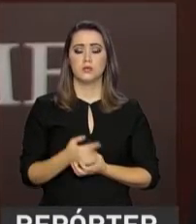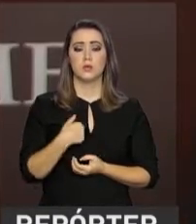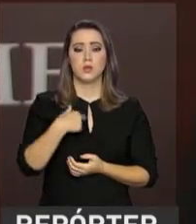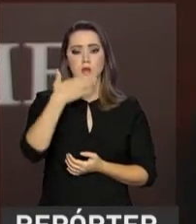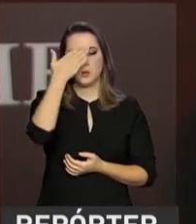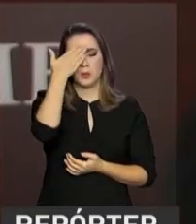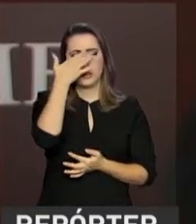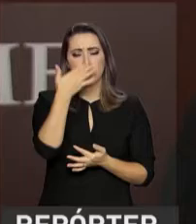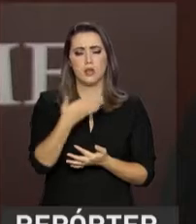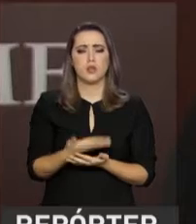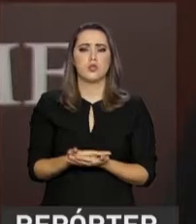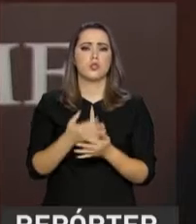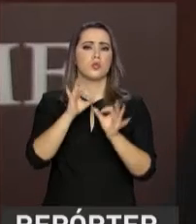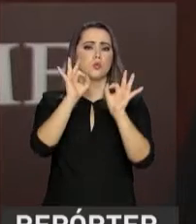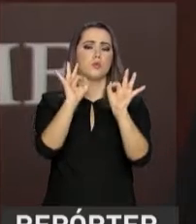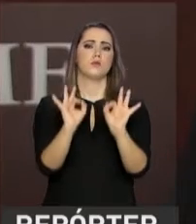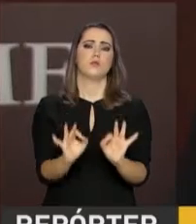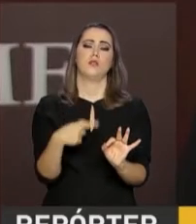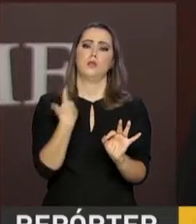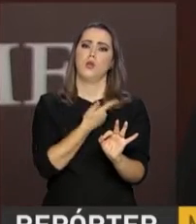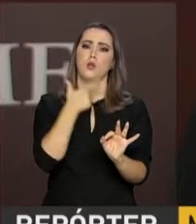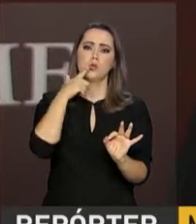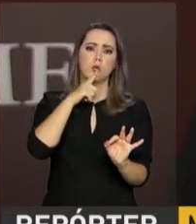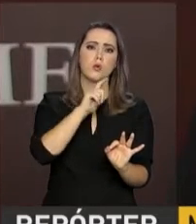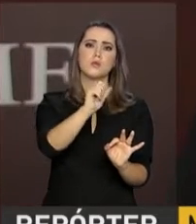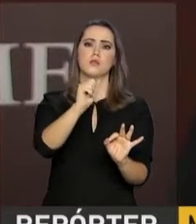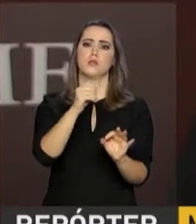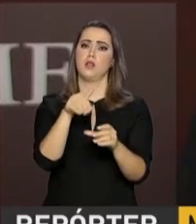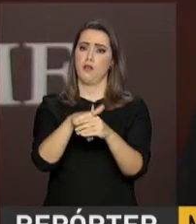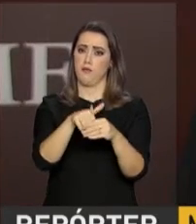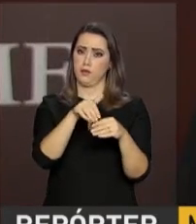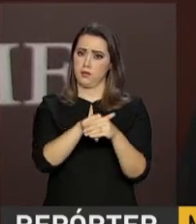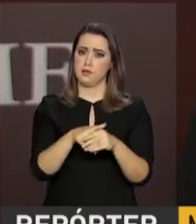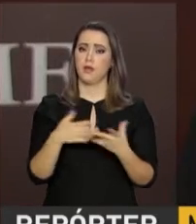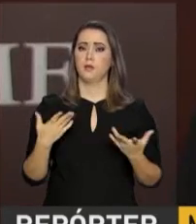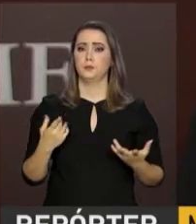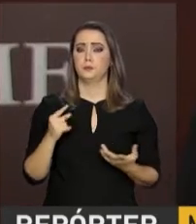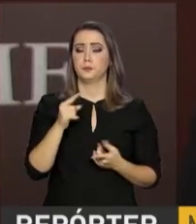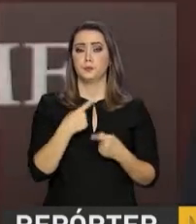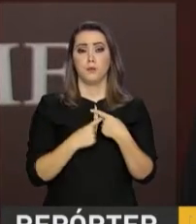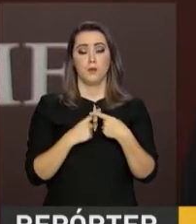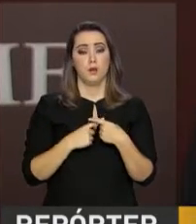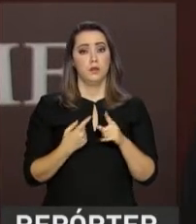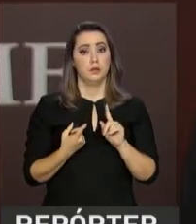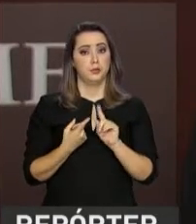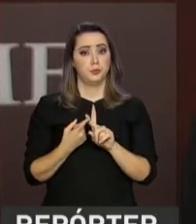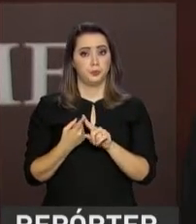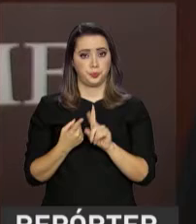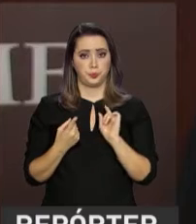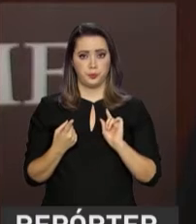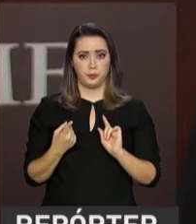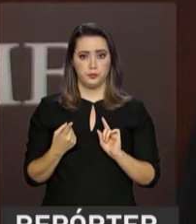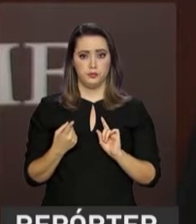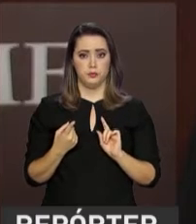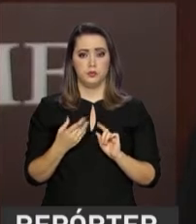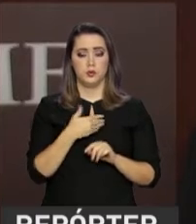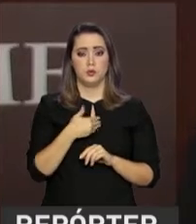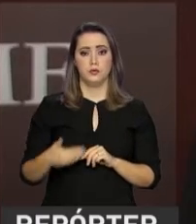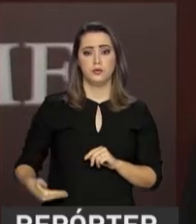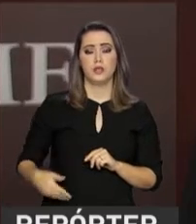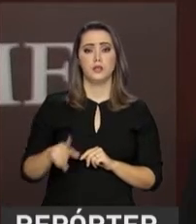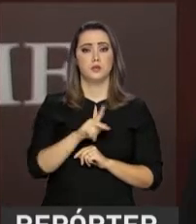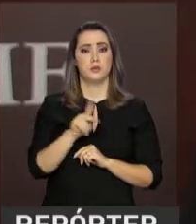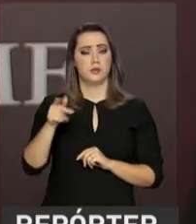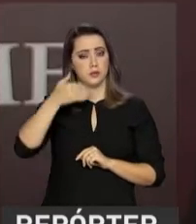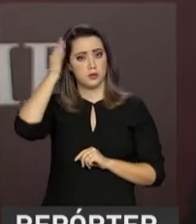absoluta convicção que nós vamos conseguir. Primeiro, porque uma característica do governo do